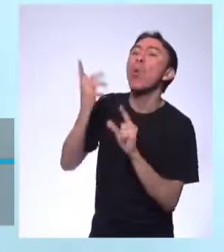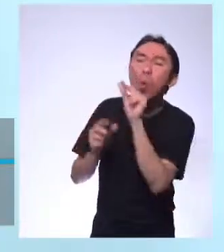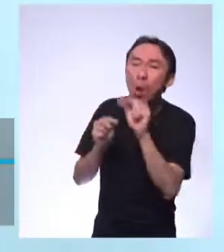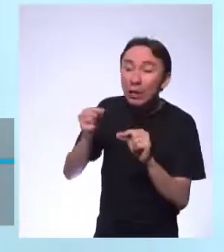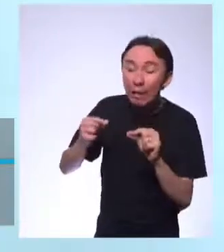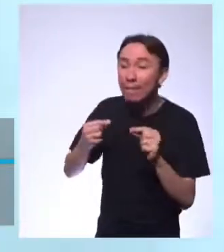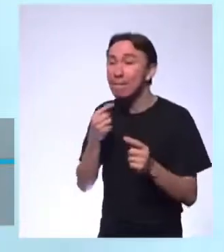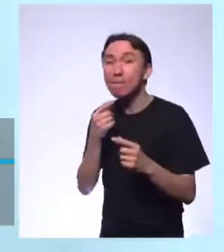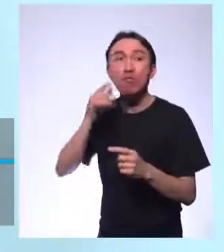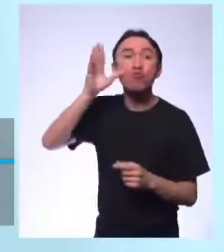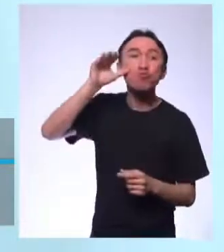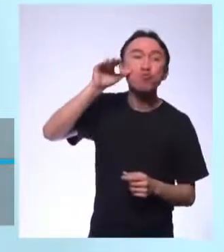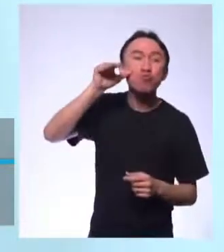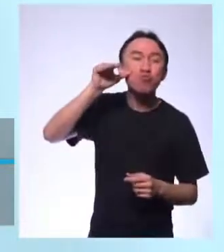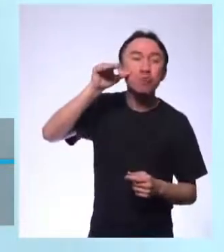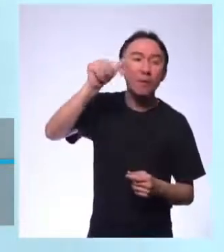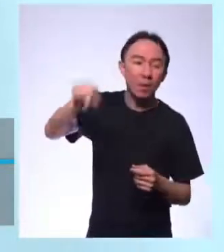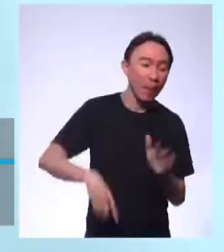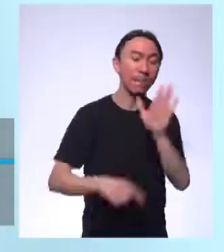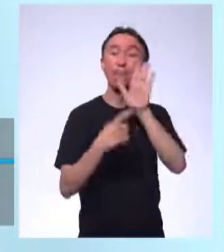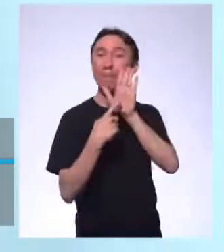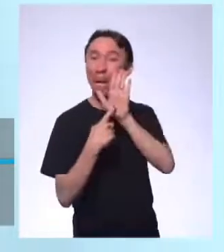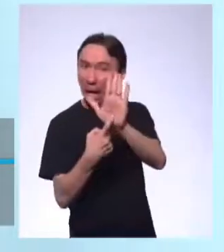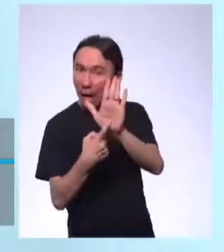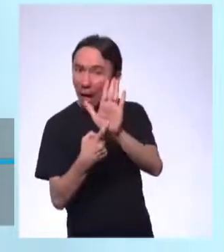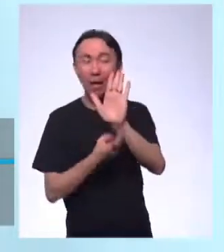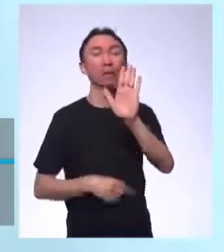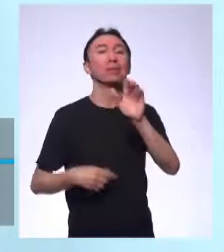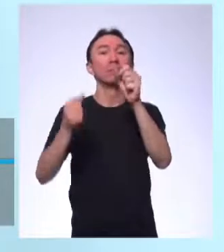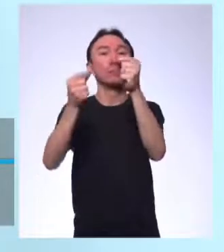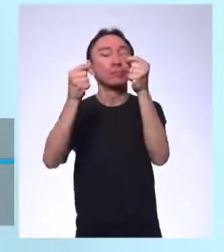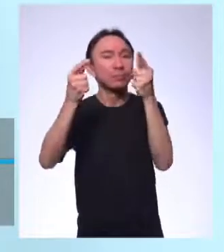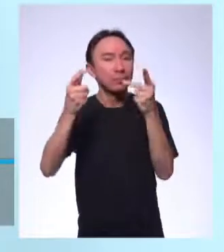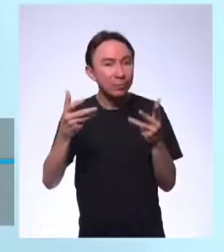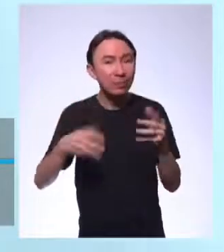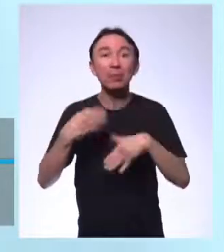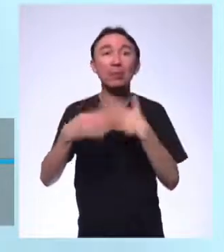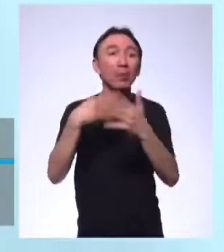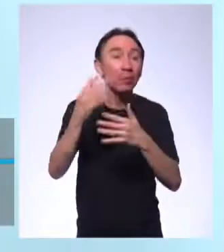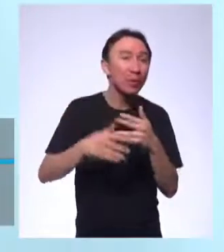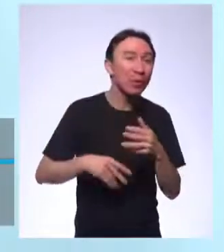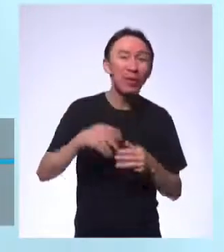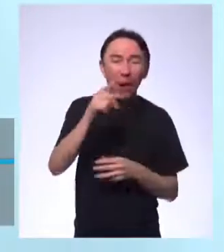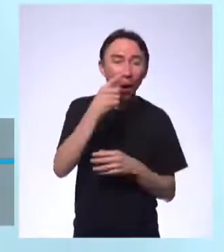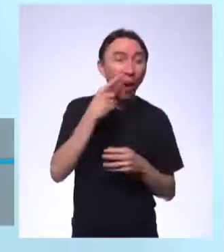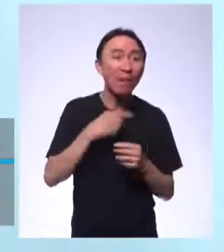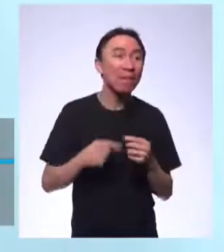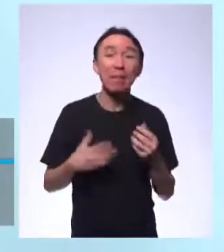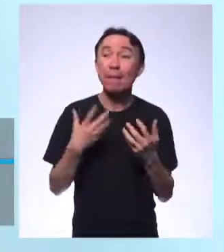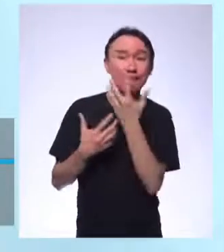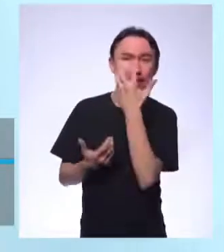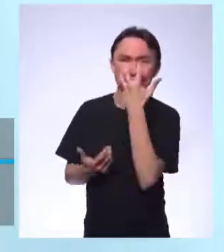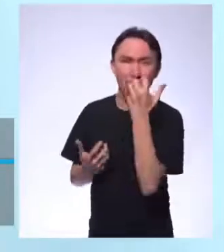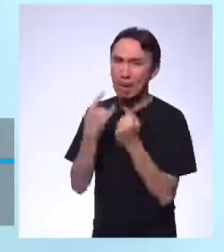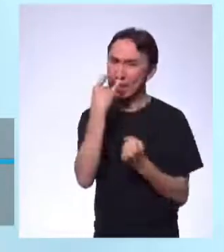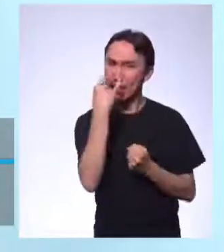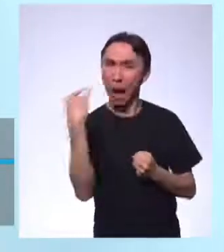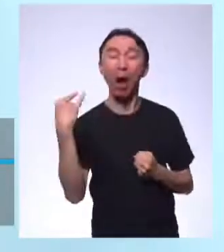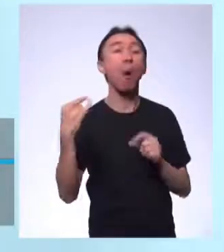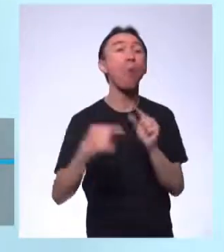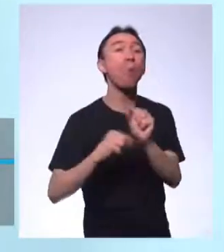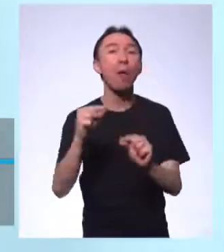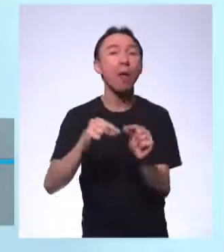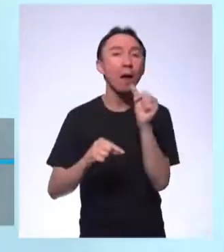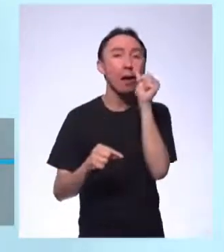apresenta, vai descrevendo, depois joga ali o que vai realmente chamar atenção na narrativa. Ele vai acompanhando o raciocínio